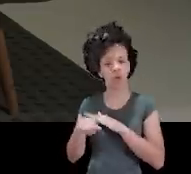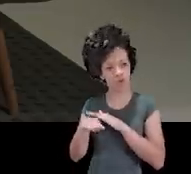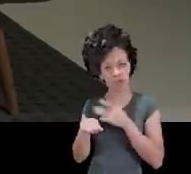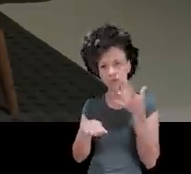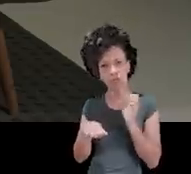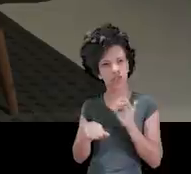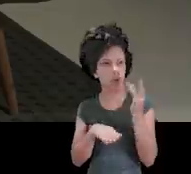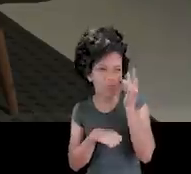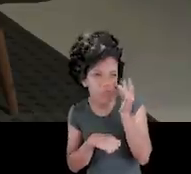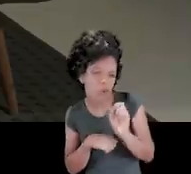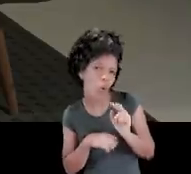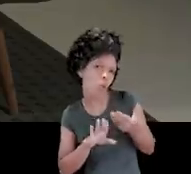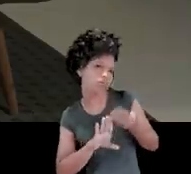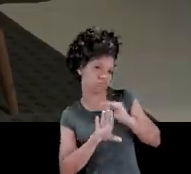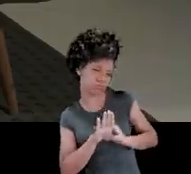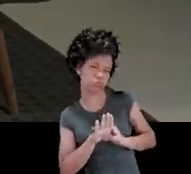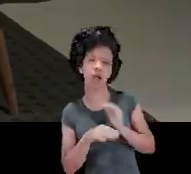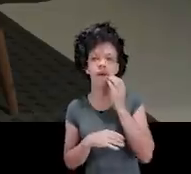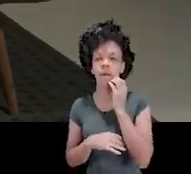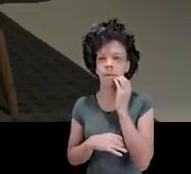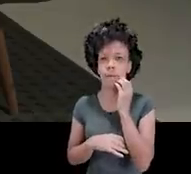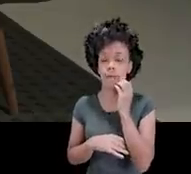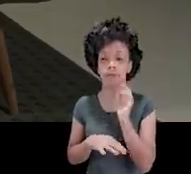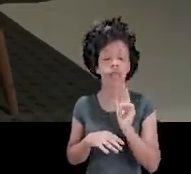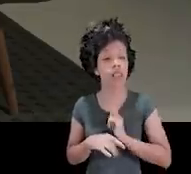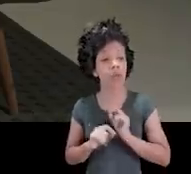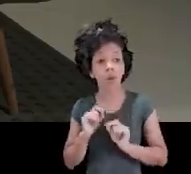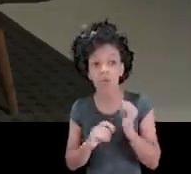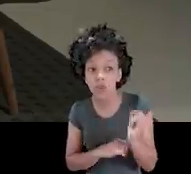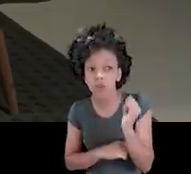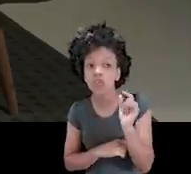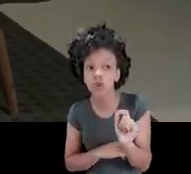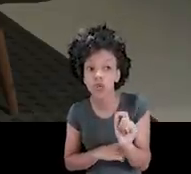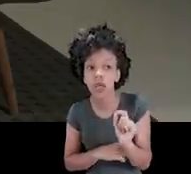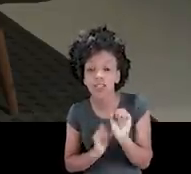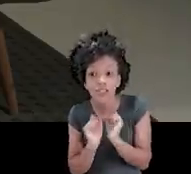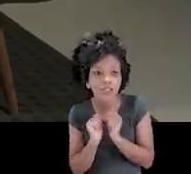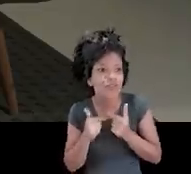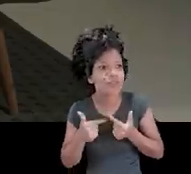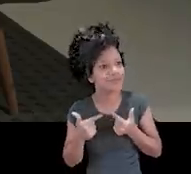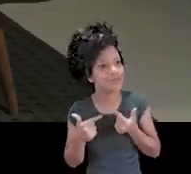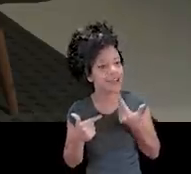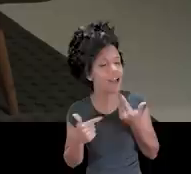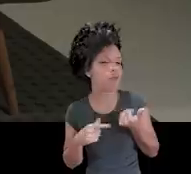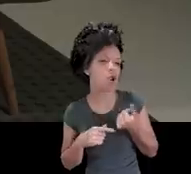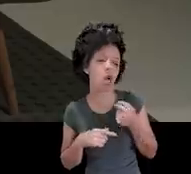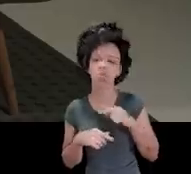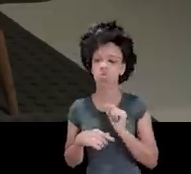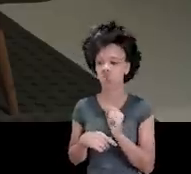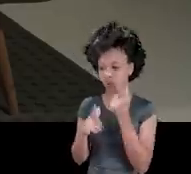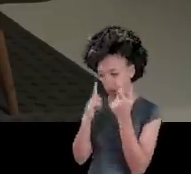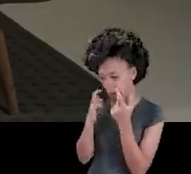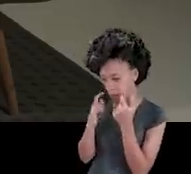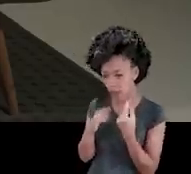sei se foi ao vivo ou se foi em off, falei assim, tem uma coisa muito importante que é sorrir. É melhor do que lamentar. Claro. Viver